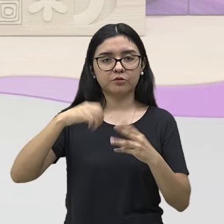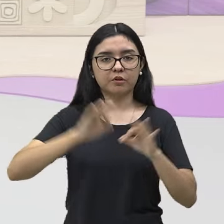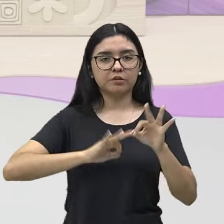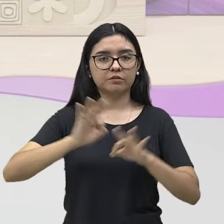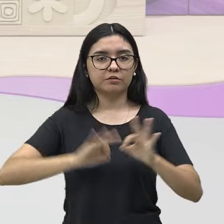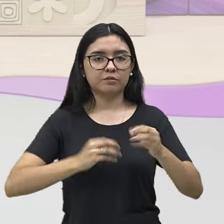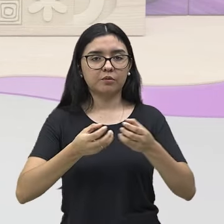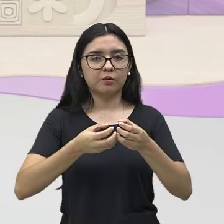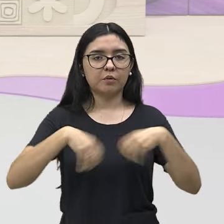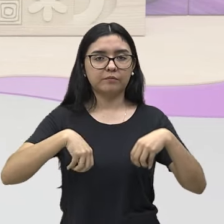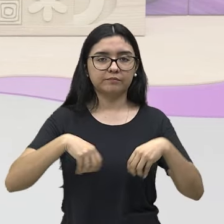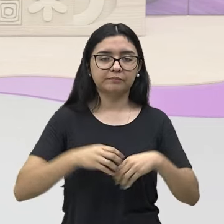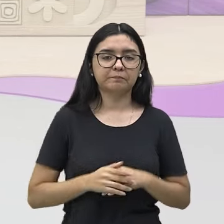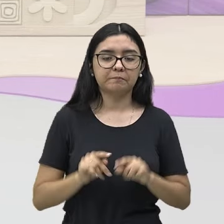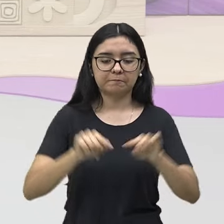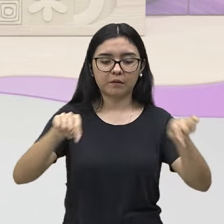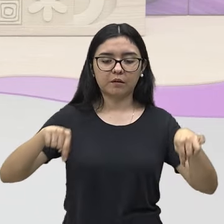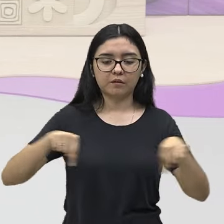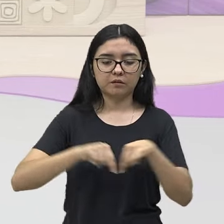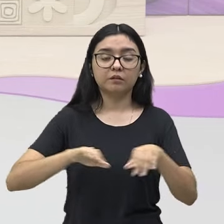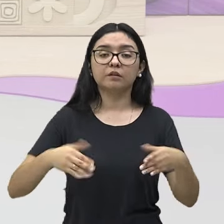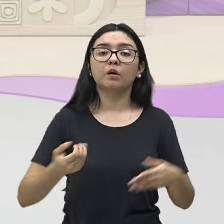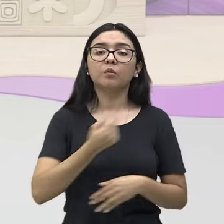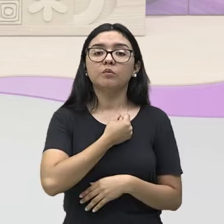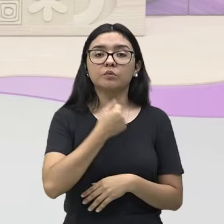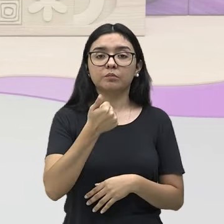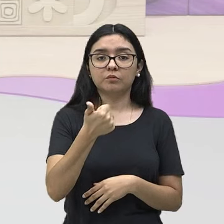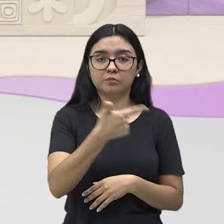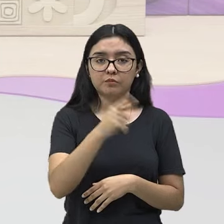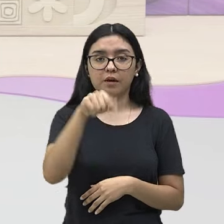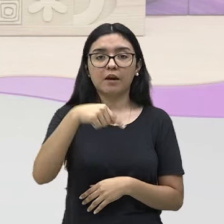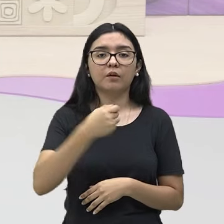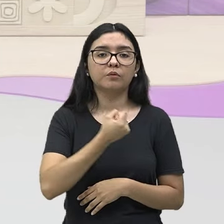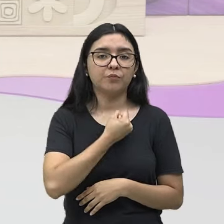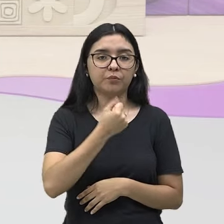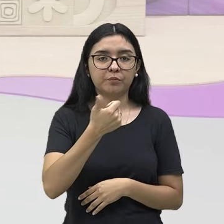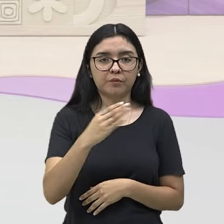Quer dizer, então, que o número 12, ele é um número